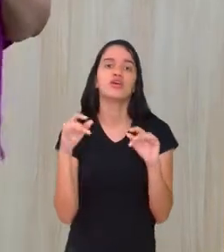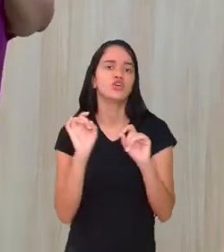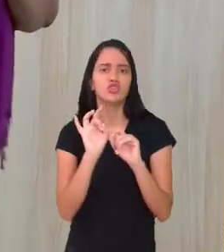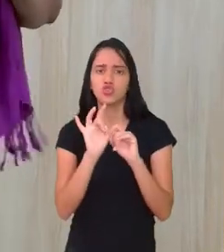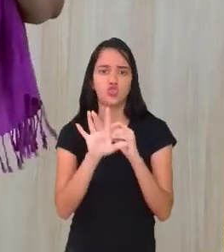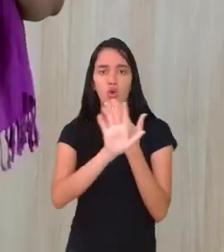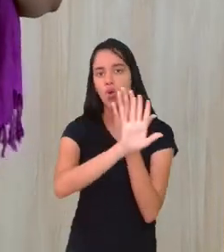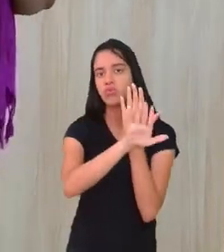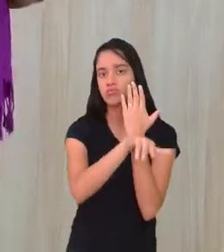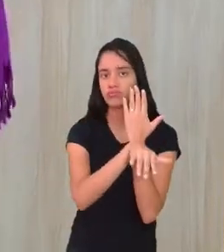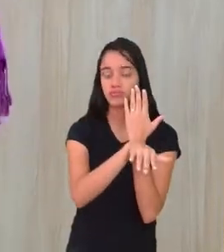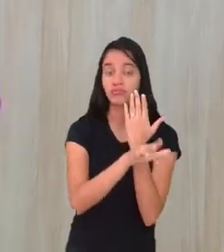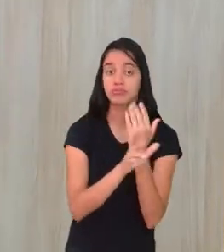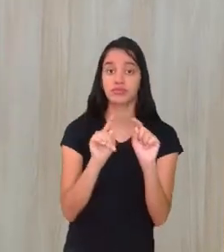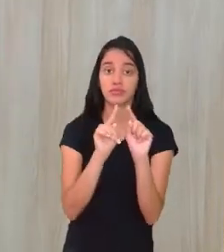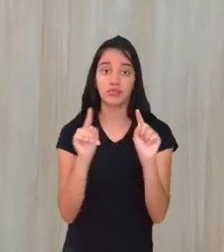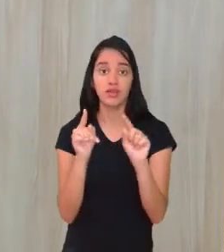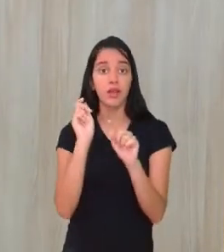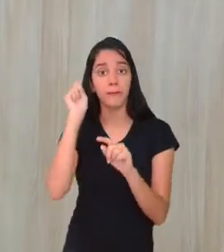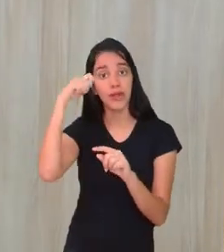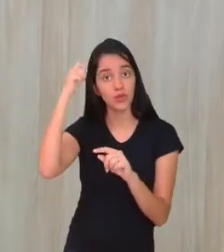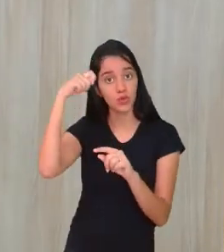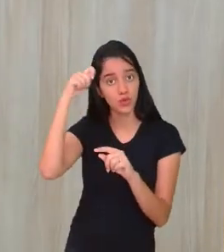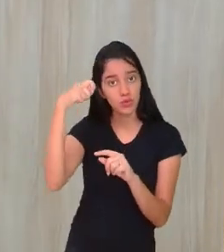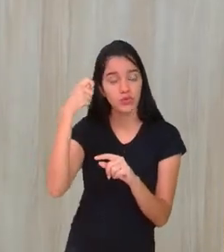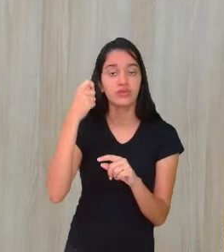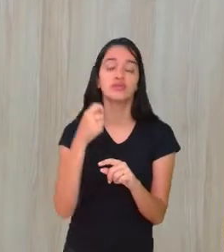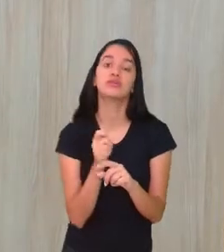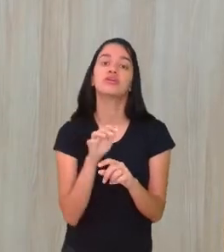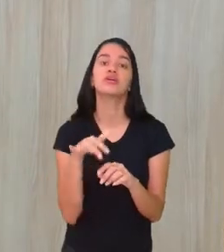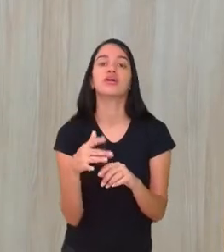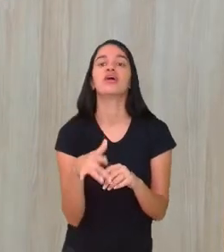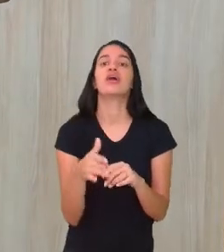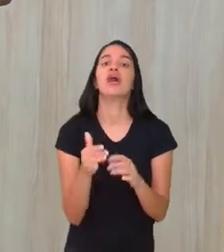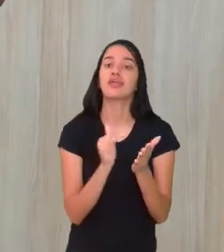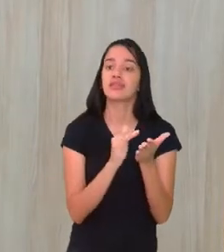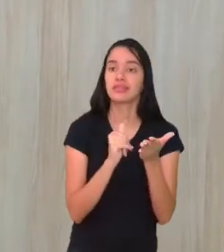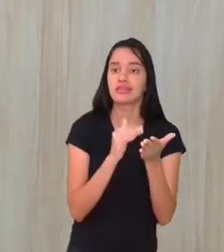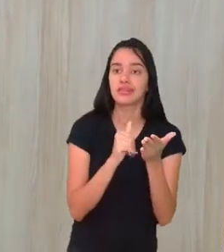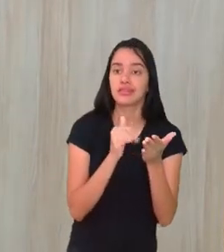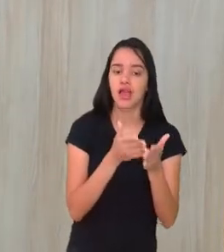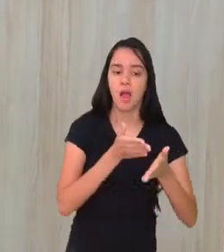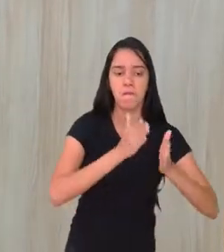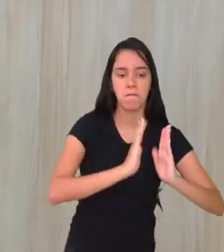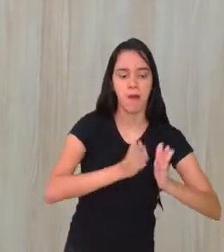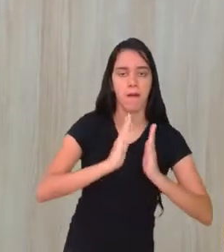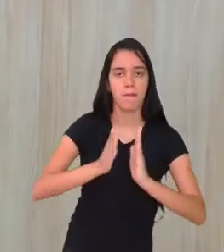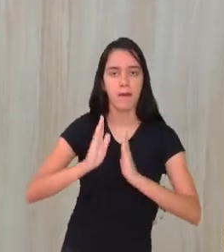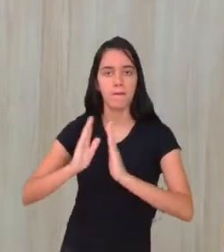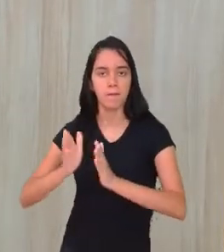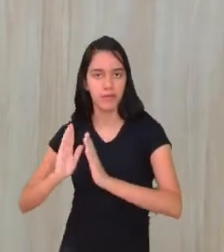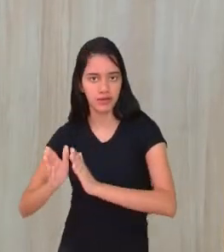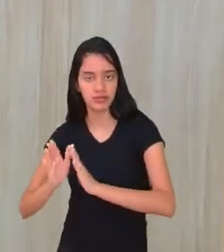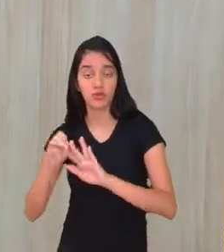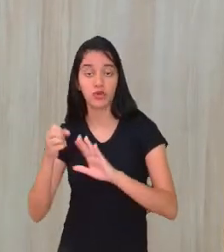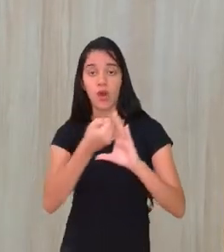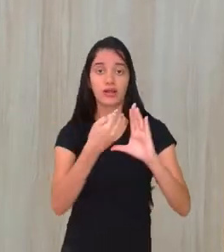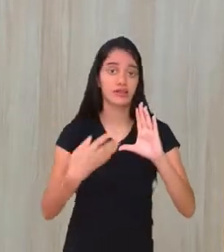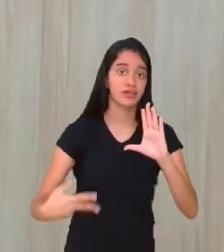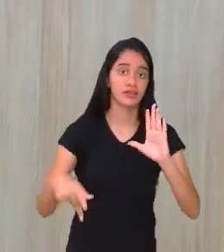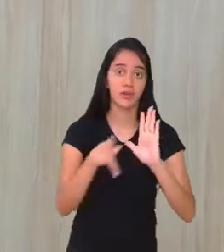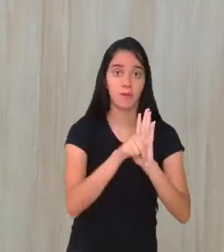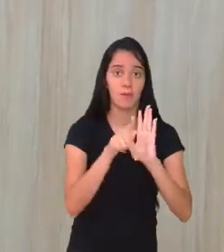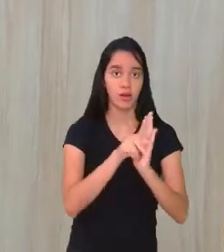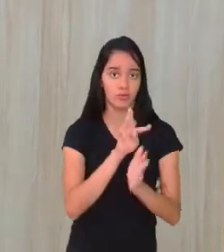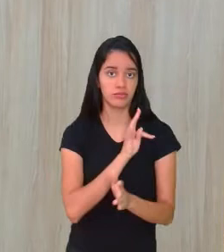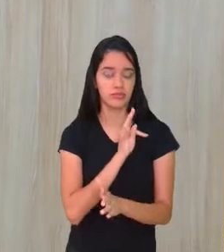as sombras, mas é no vídeo. E foi tirado frame por frame, ou seja, com as características